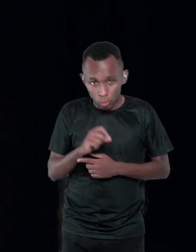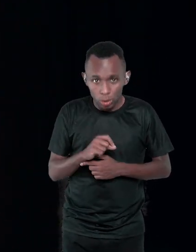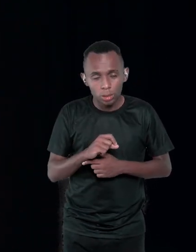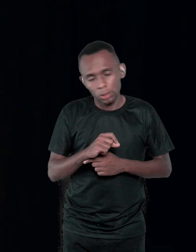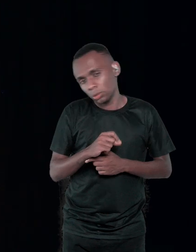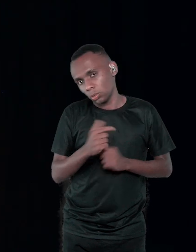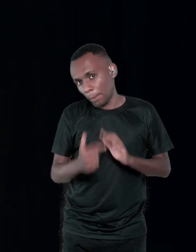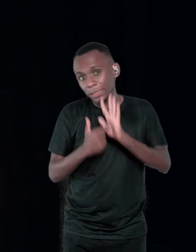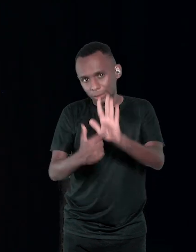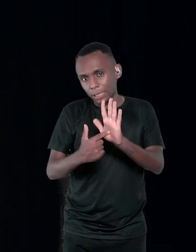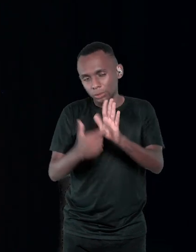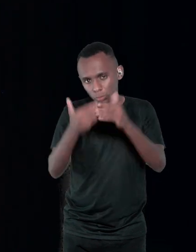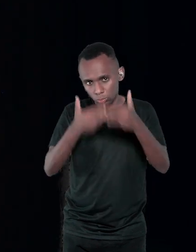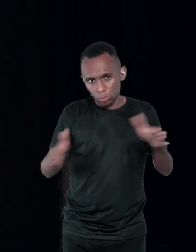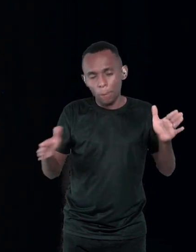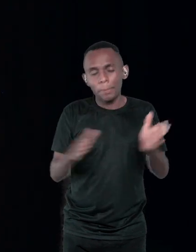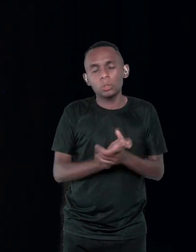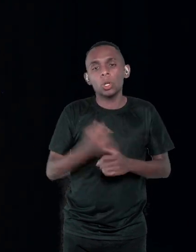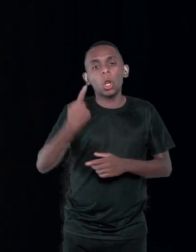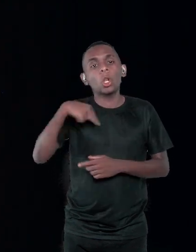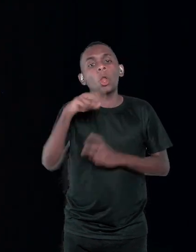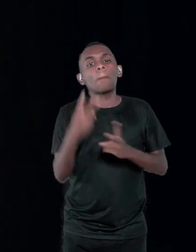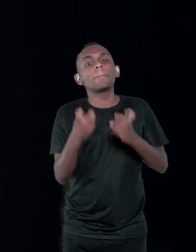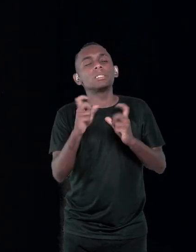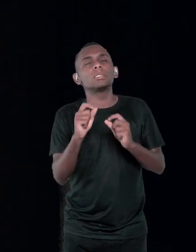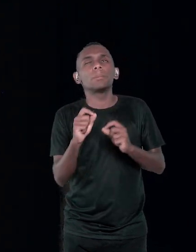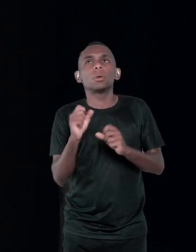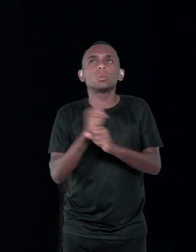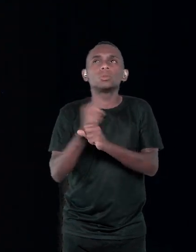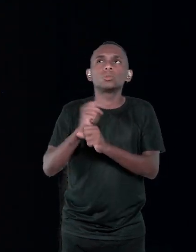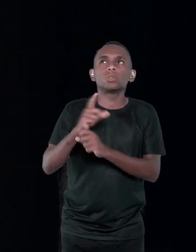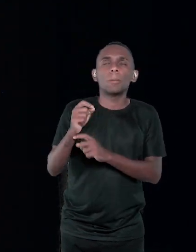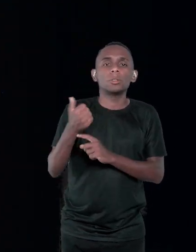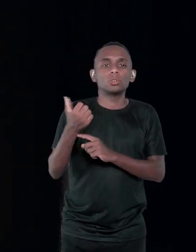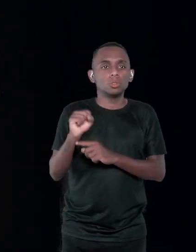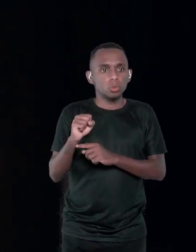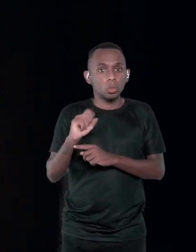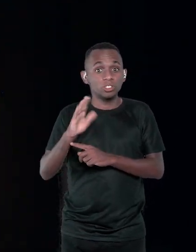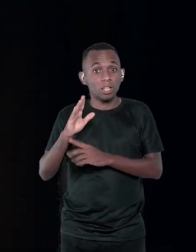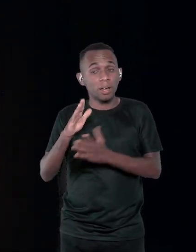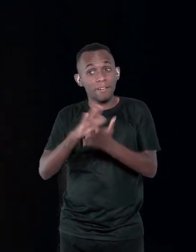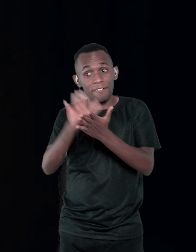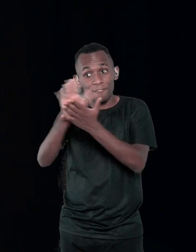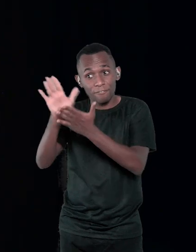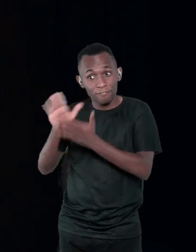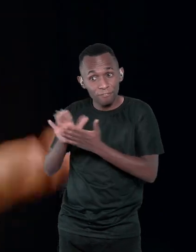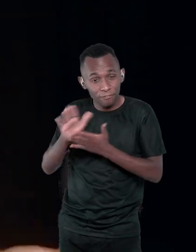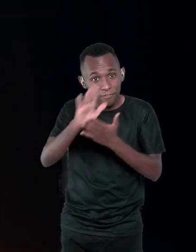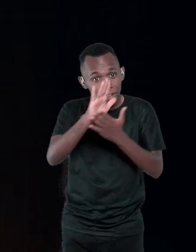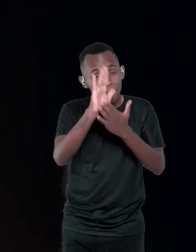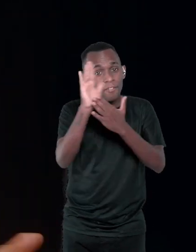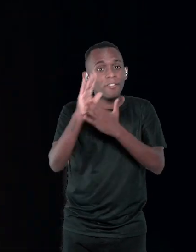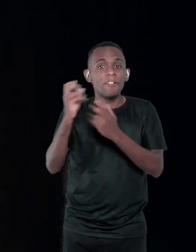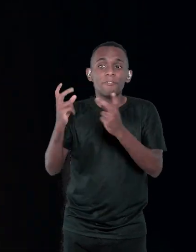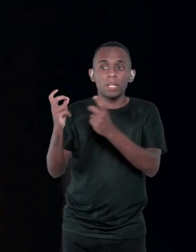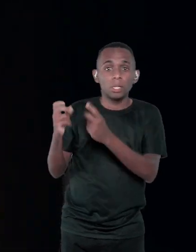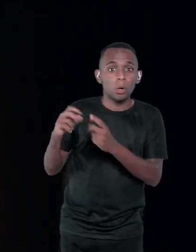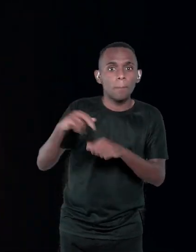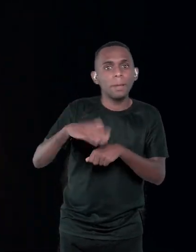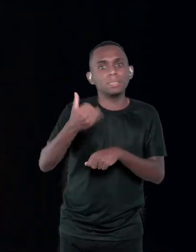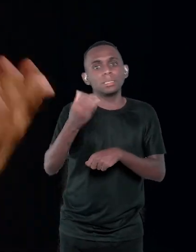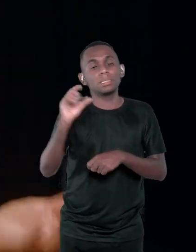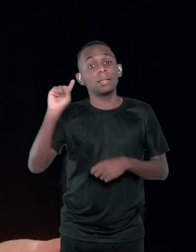lançamentos a gente viu esse livro, ele é de 2018, já vendeu mais de 60 mil exemplares. É uma referência